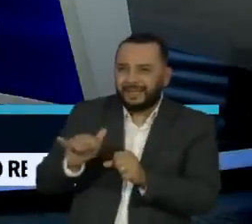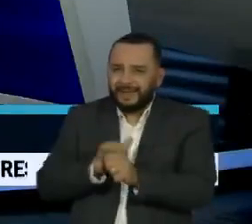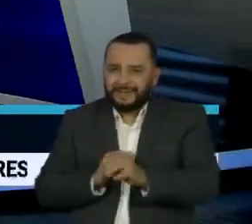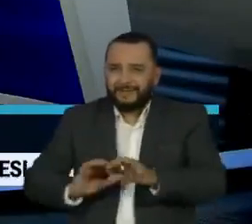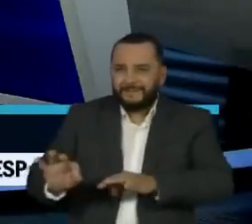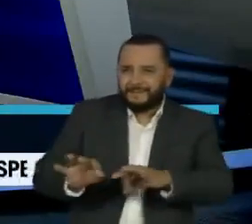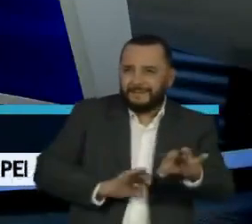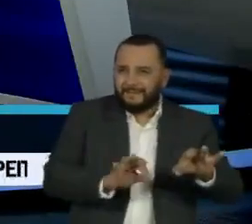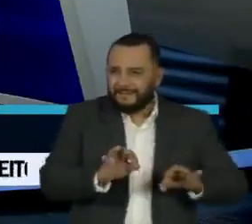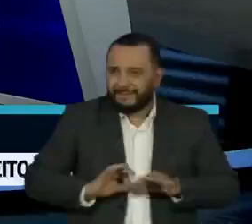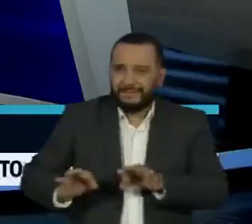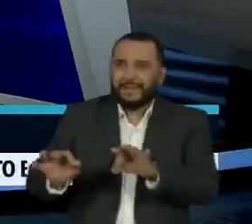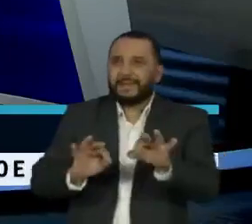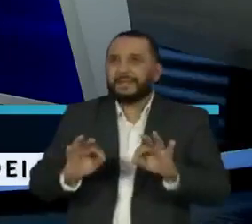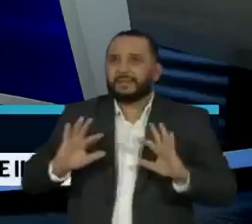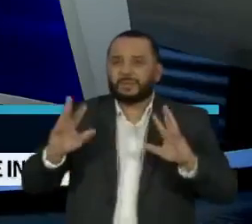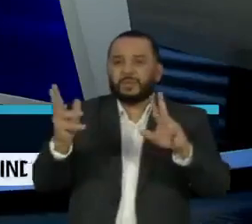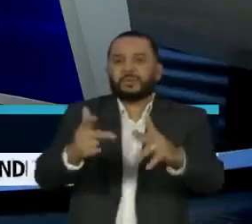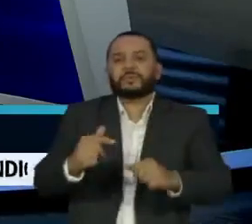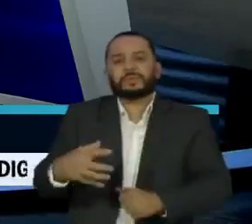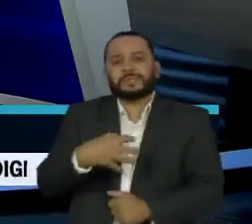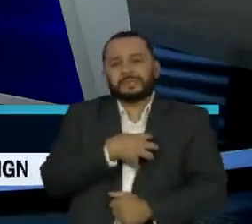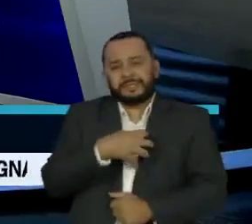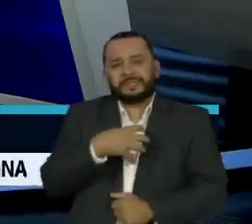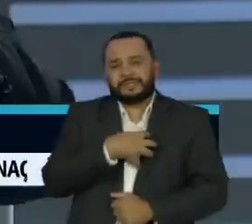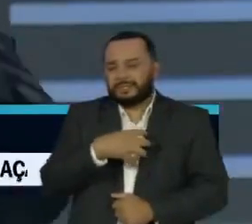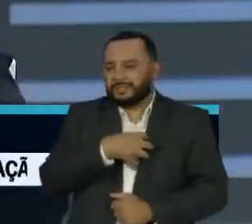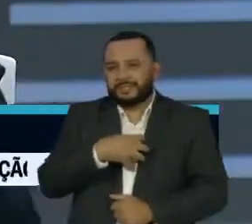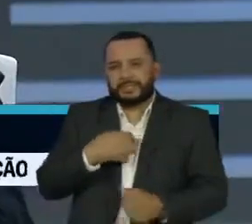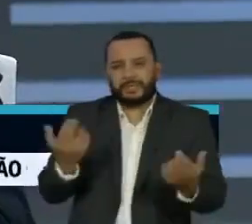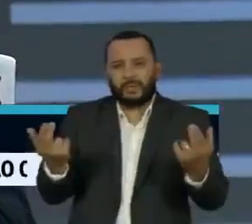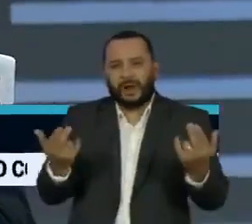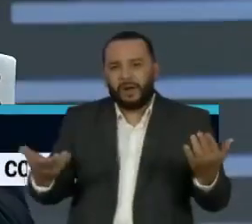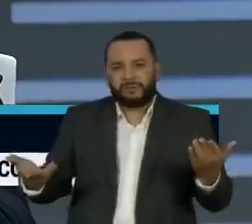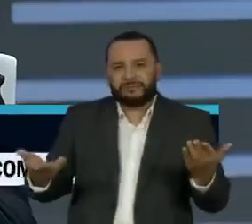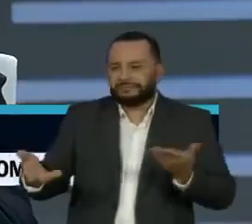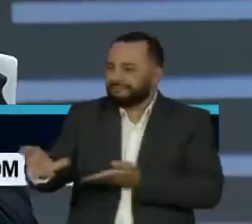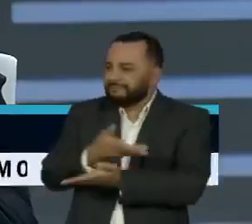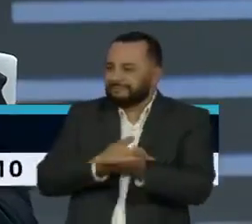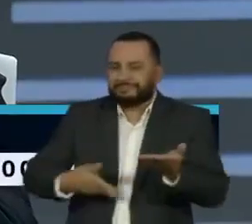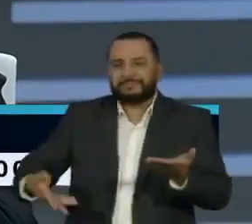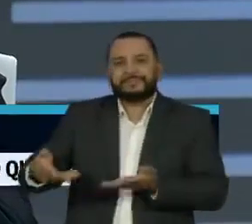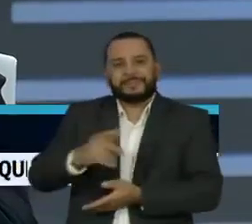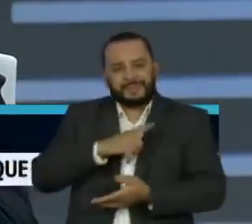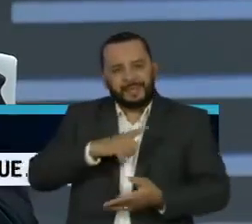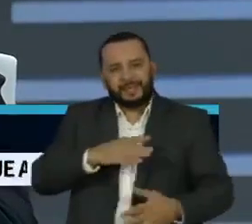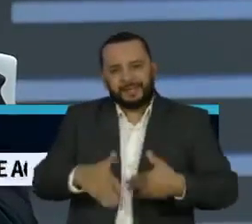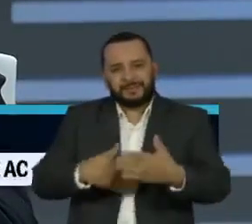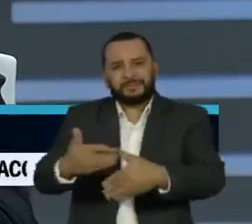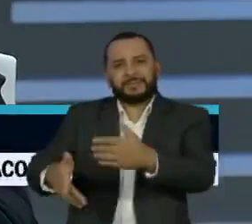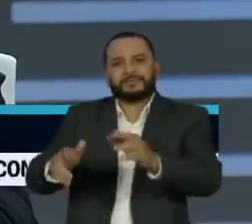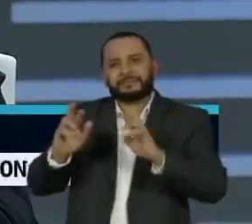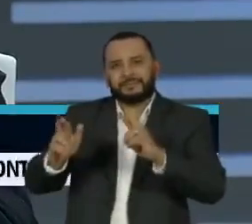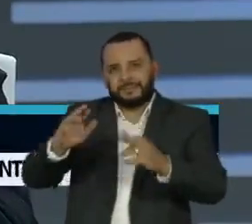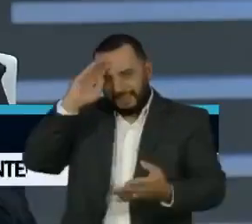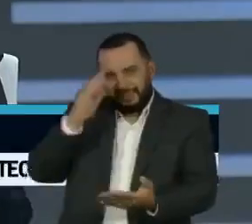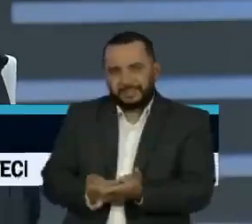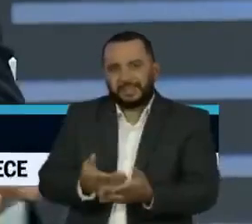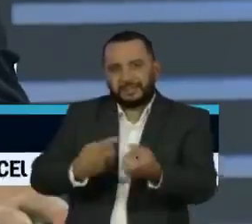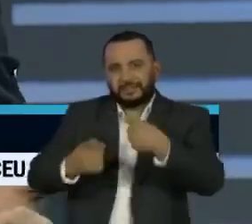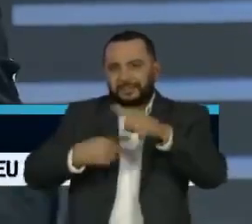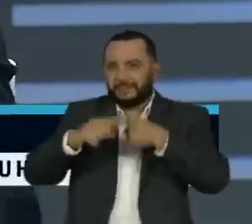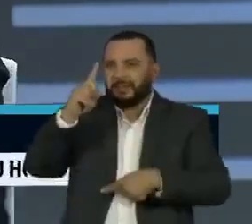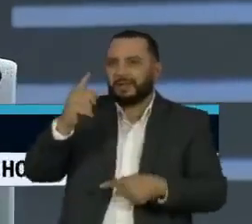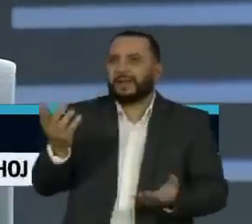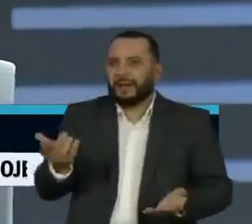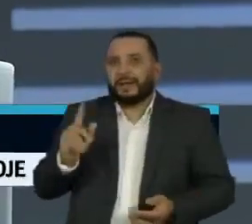faz todos sentirem-se pertencentes e todos sentirem que tem um caminho para percorrer, para alcançar e para superar. Enfim,